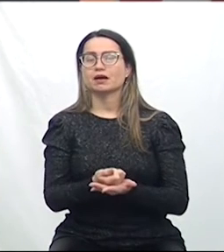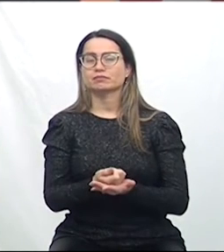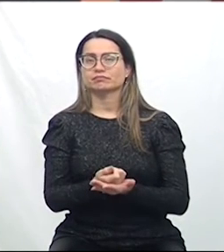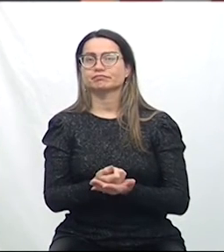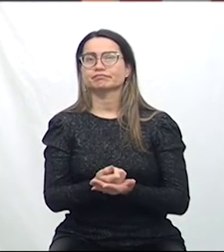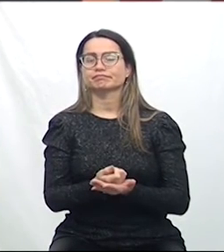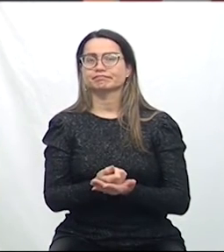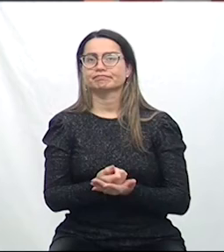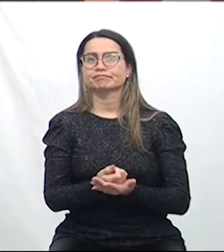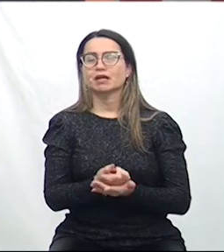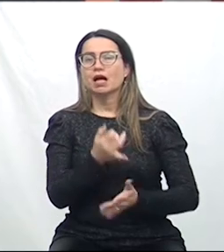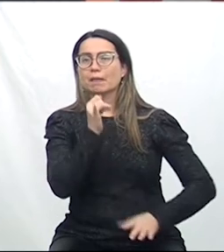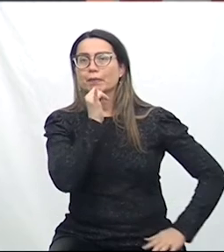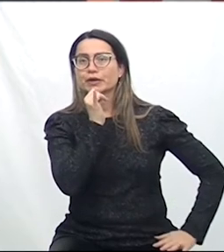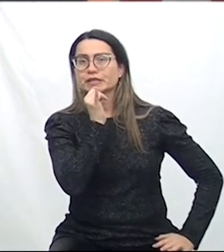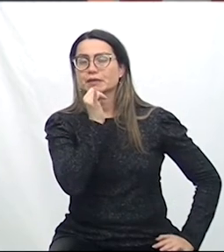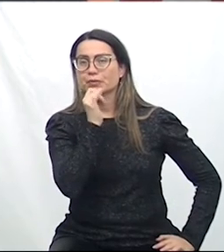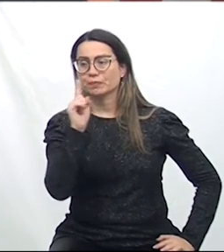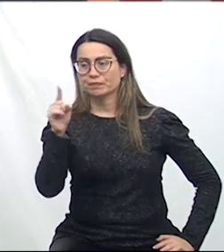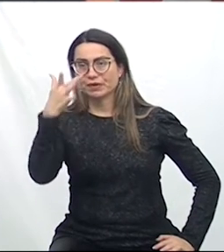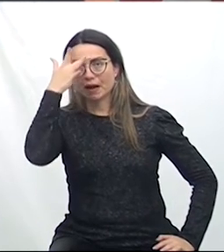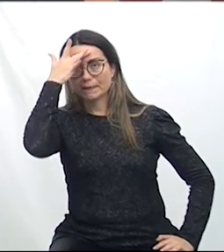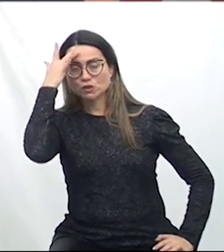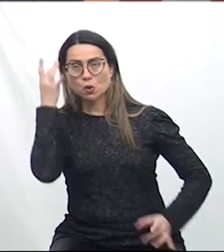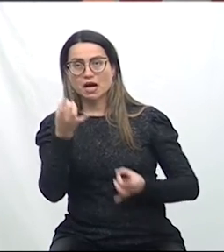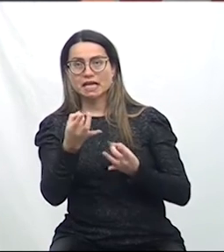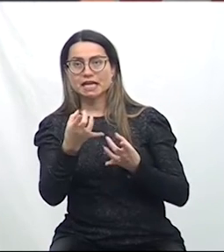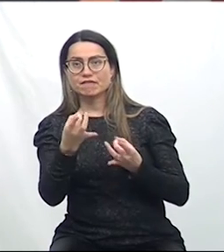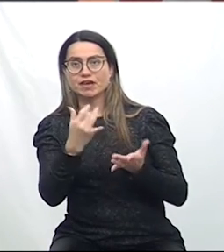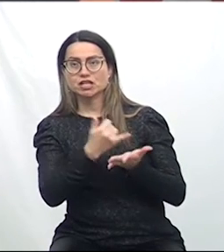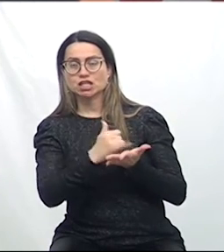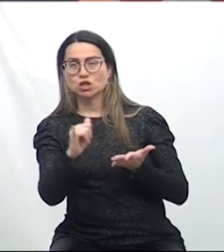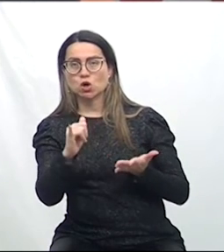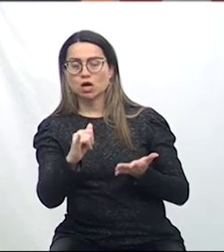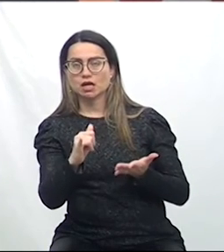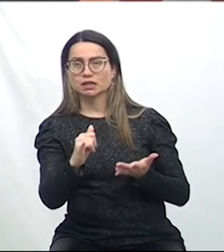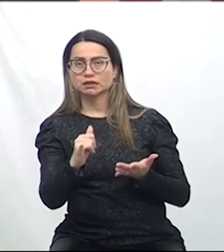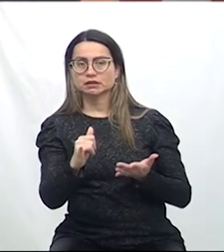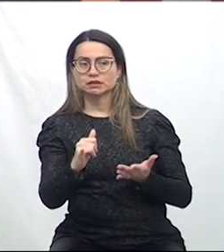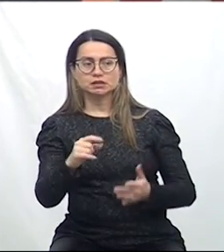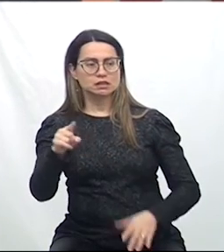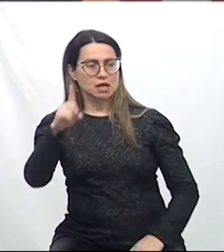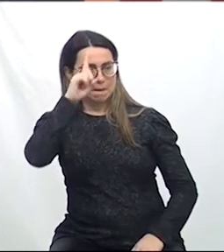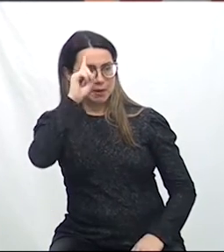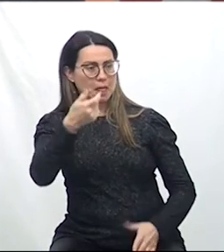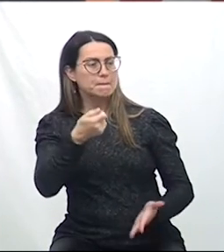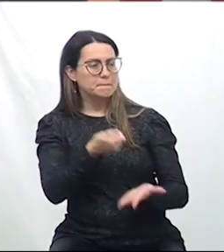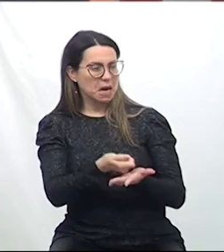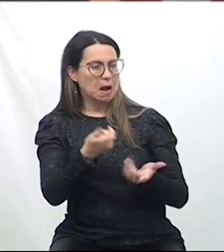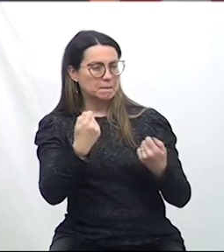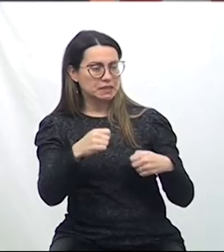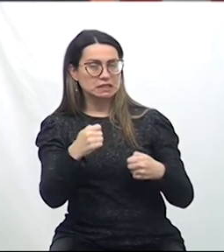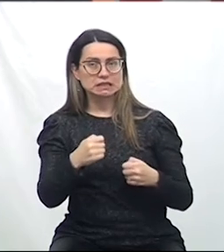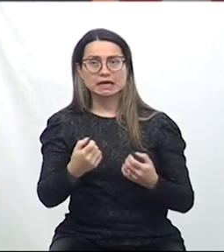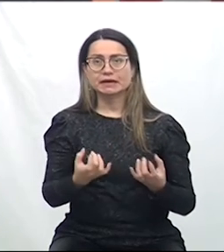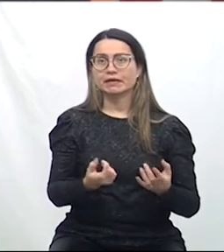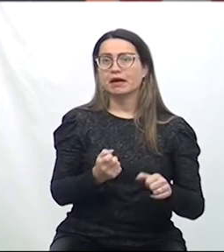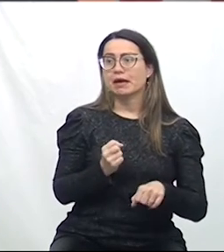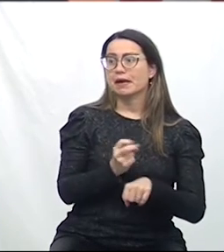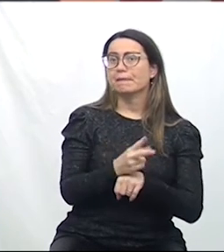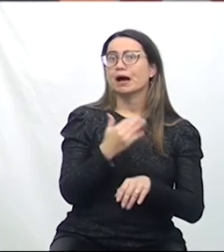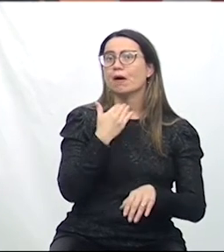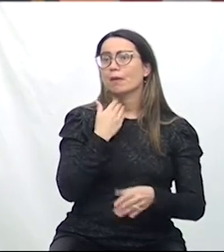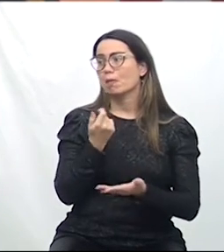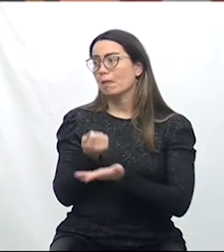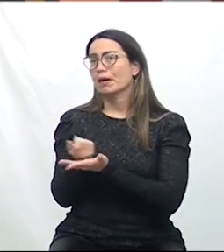os traficantes. Então, não é só o drogado que sofre. Toda a família sofre junto. Então, por isso, não tenho